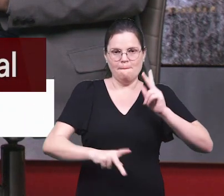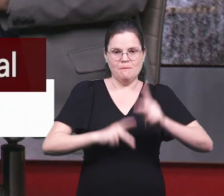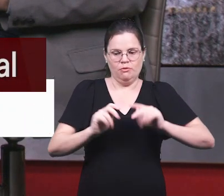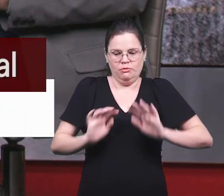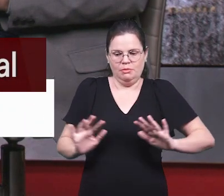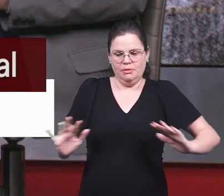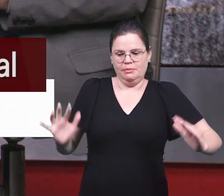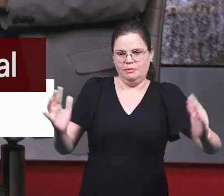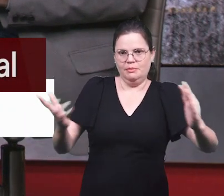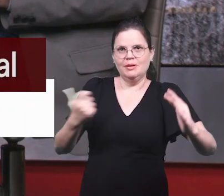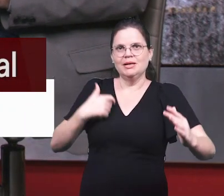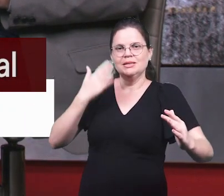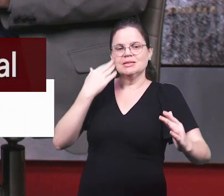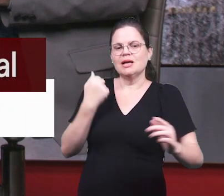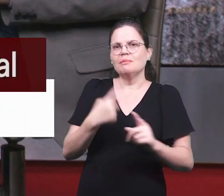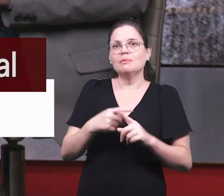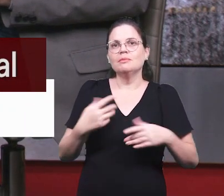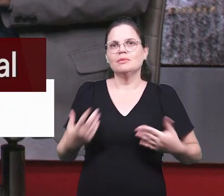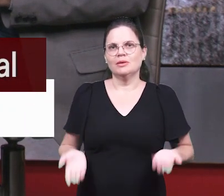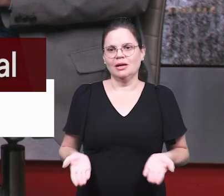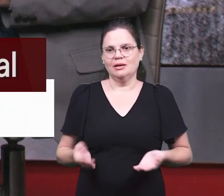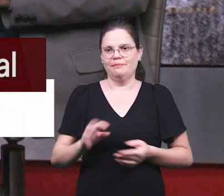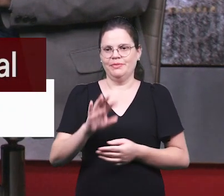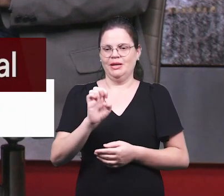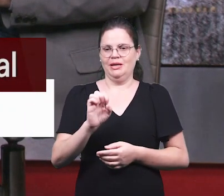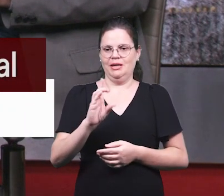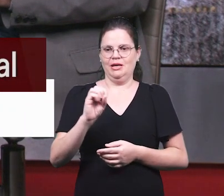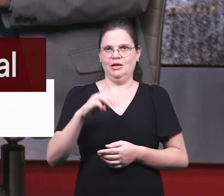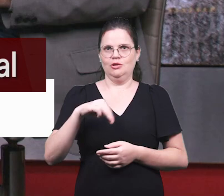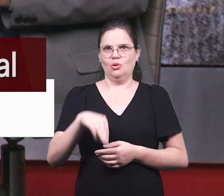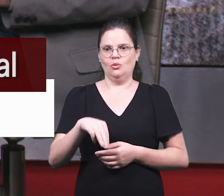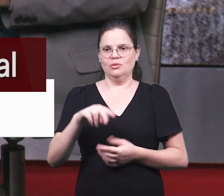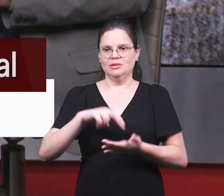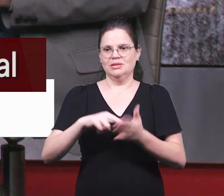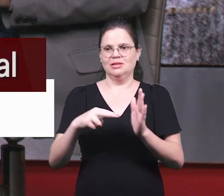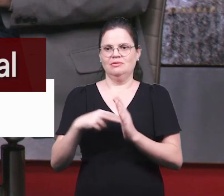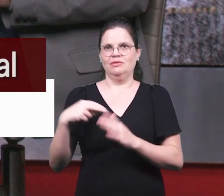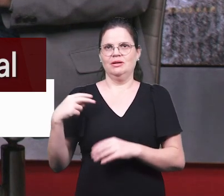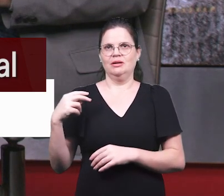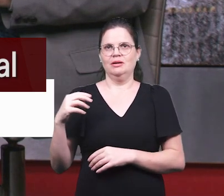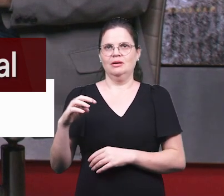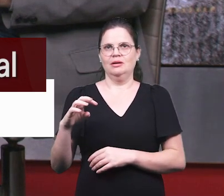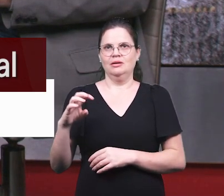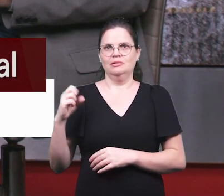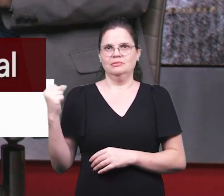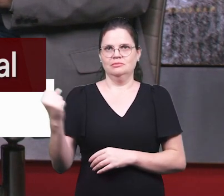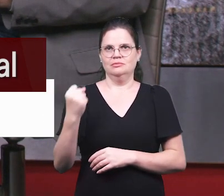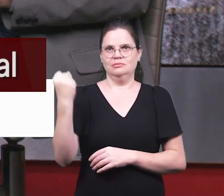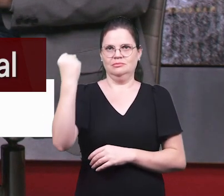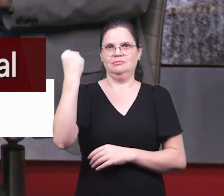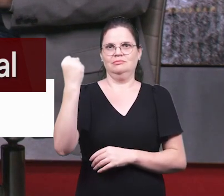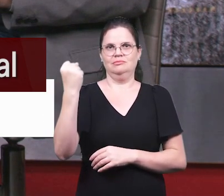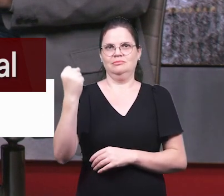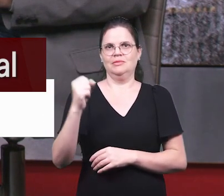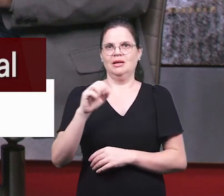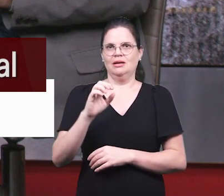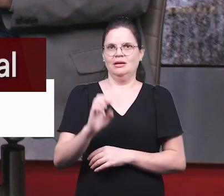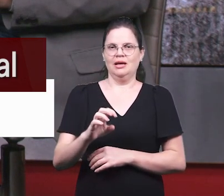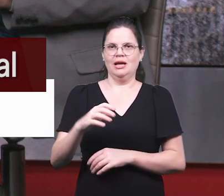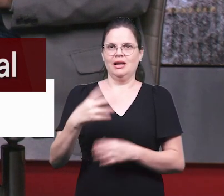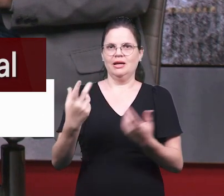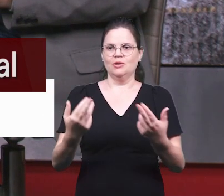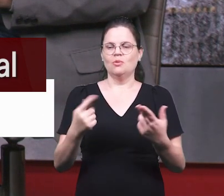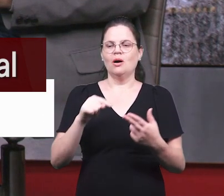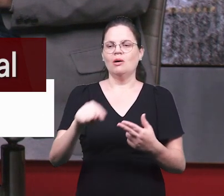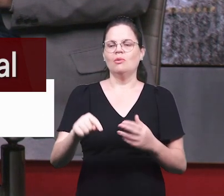vou dizer para você por que foi rodeado. Porque Edom é Esaú. Esaú é aquele que tinha um coração na terra. E o povo ia